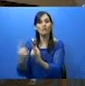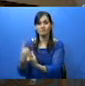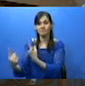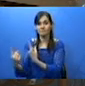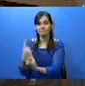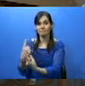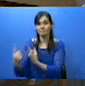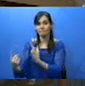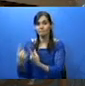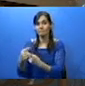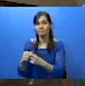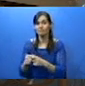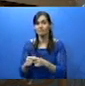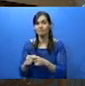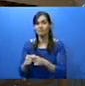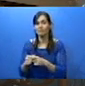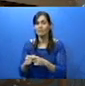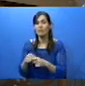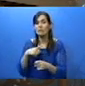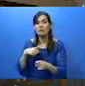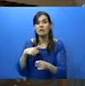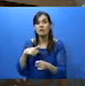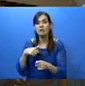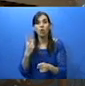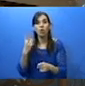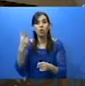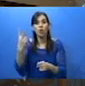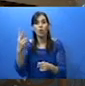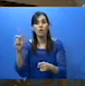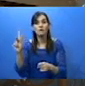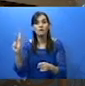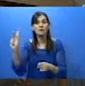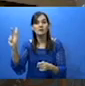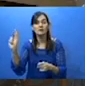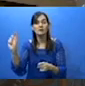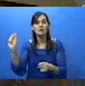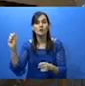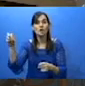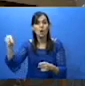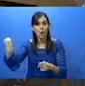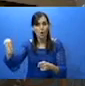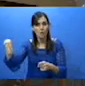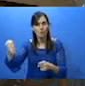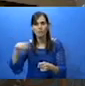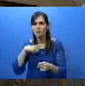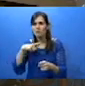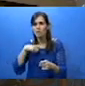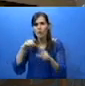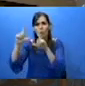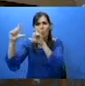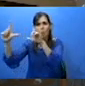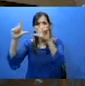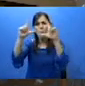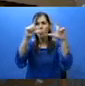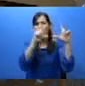que nem Imigrante São Paulo, 2 quilômetros. Então, nós vemos muito essas placas na rodovia.